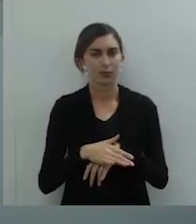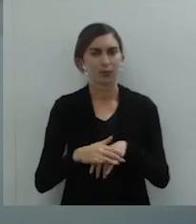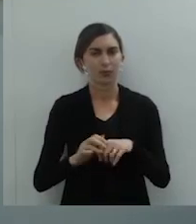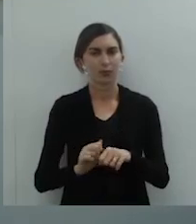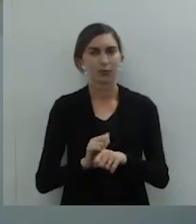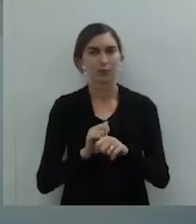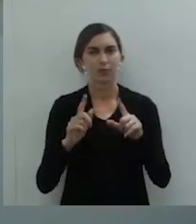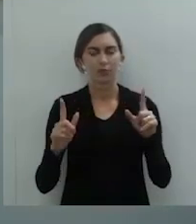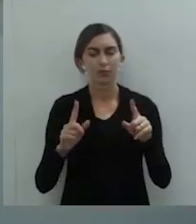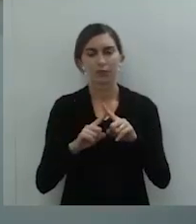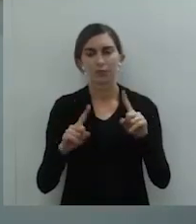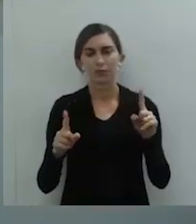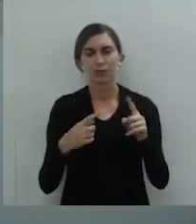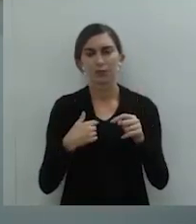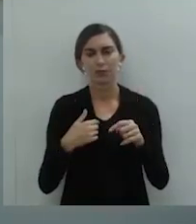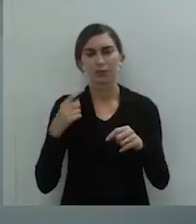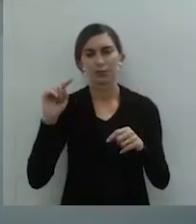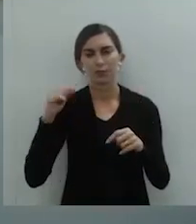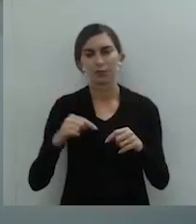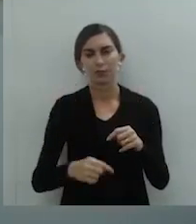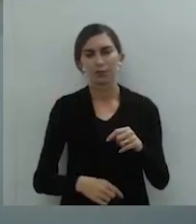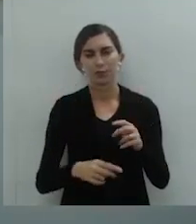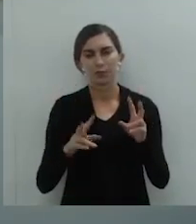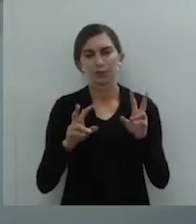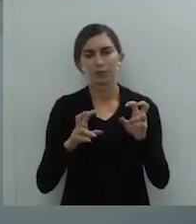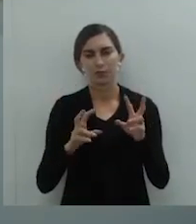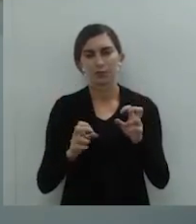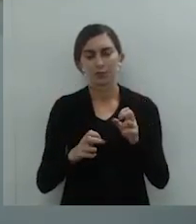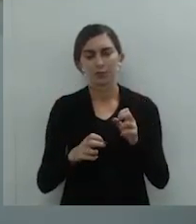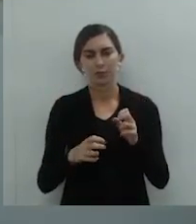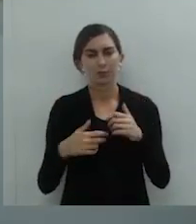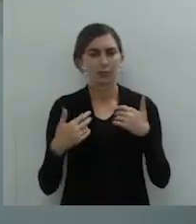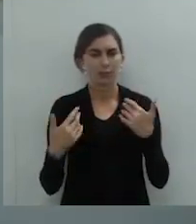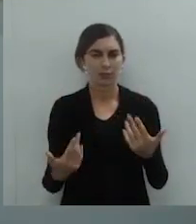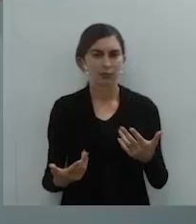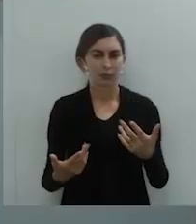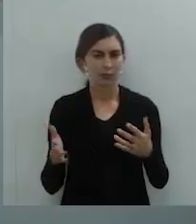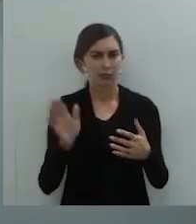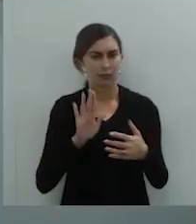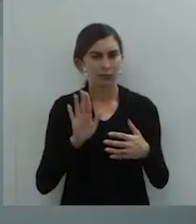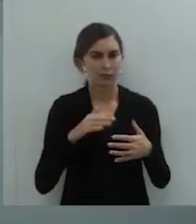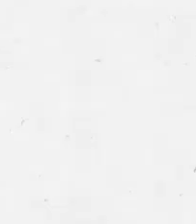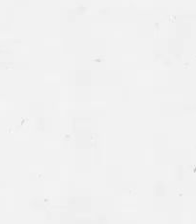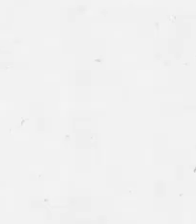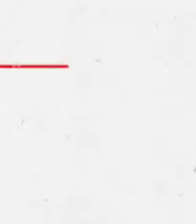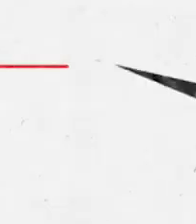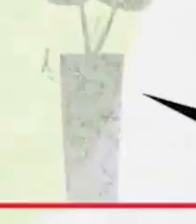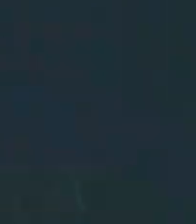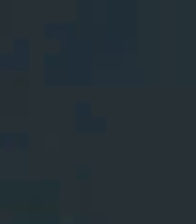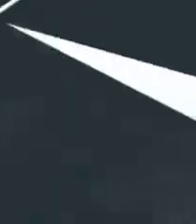próximo aula, mas nós vamos aprofundar sobre esse assunto. Então, até mais.